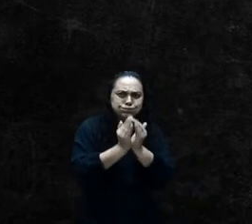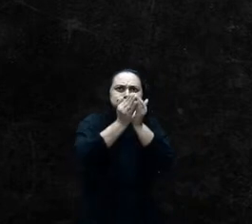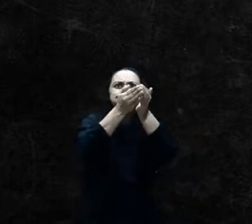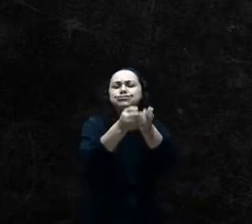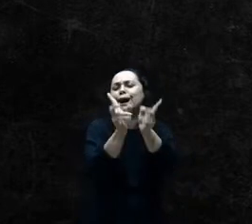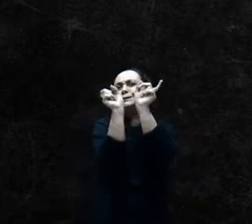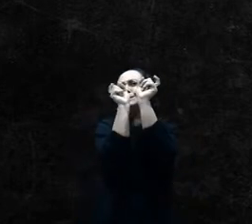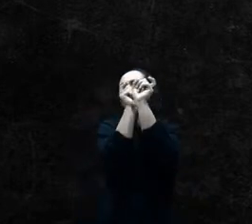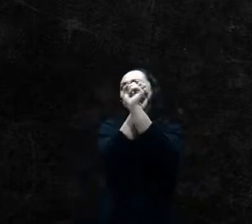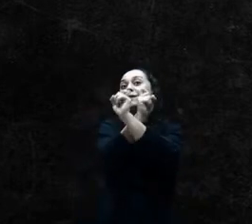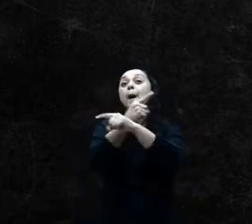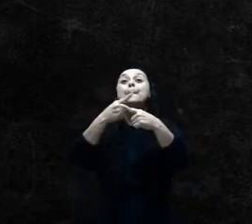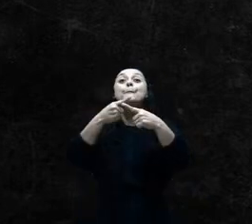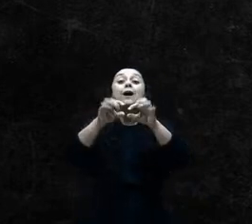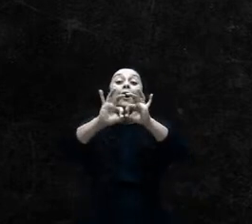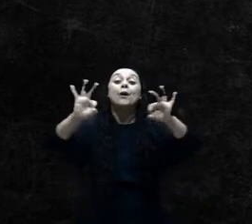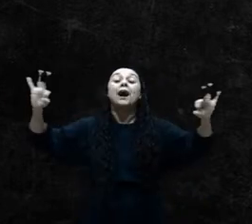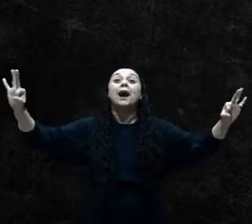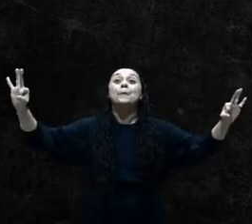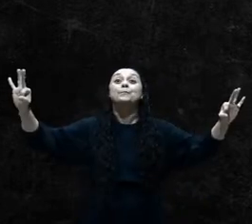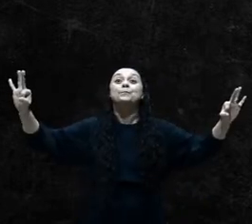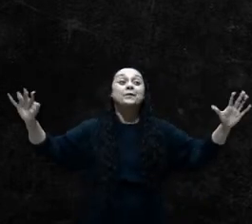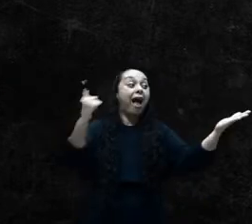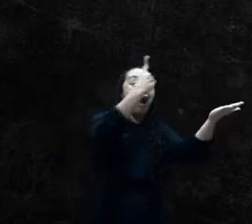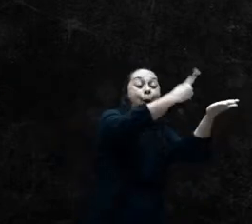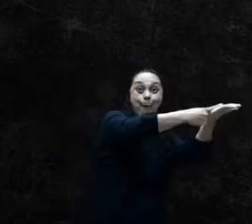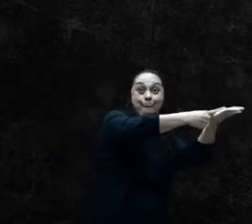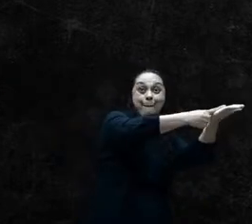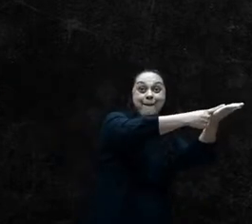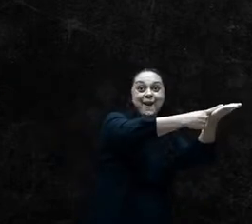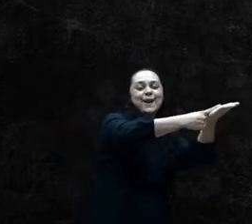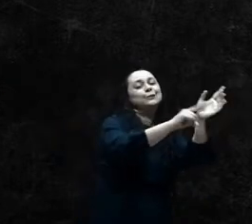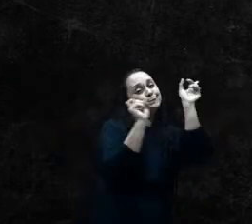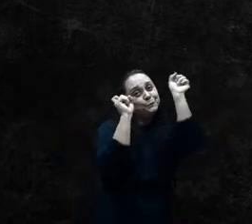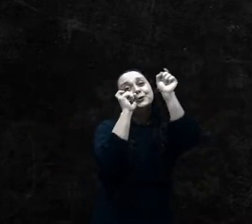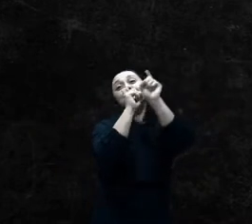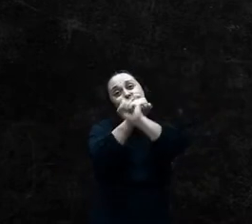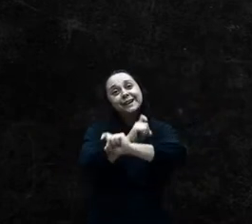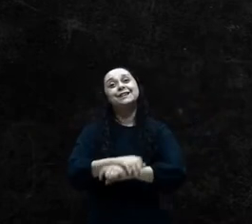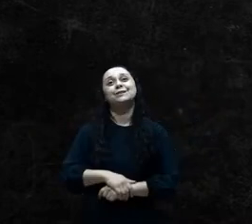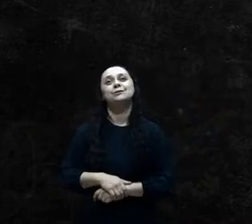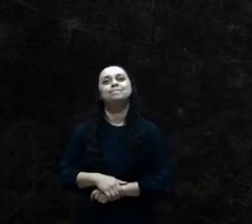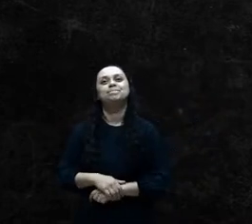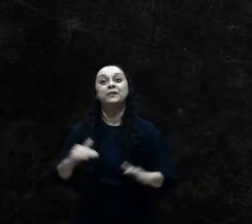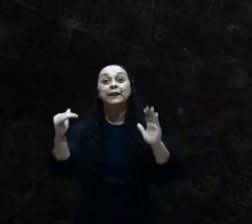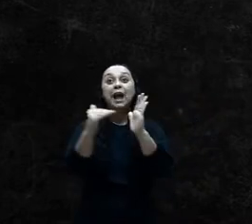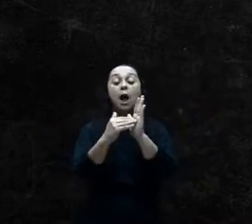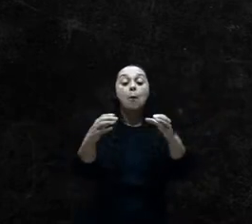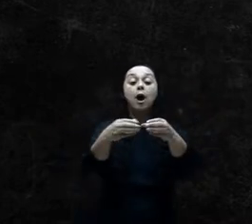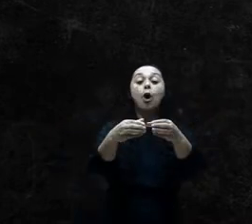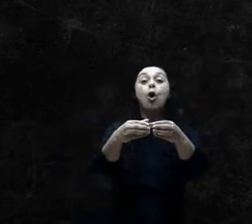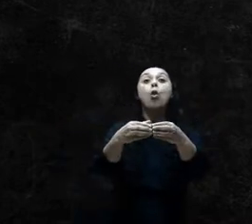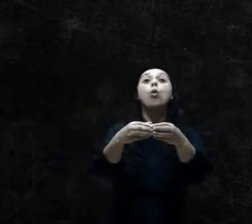se cumprir a promessa também tem dificuldades lug chamado bons portos perto